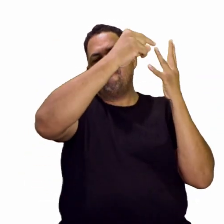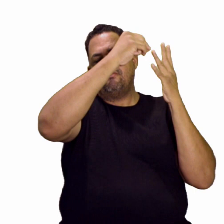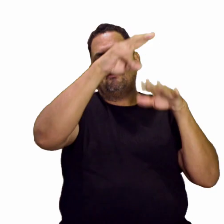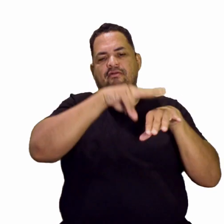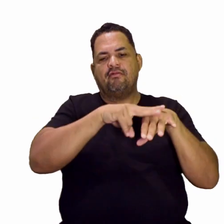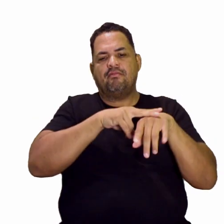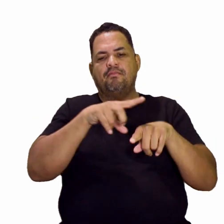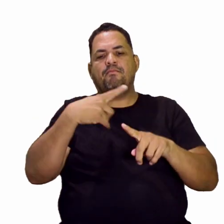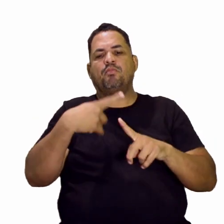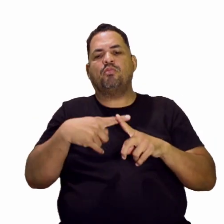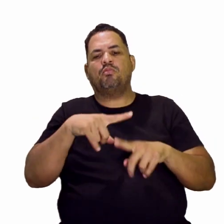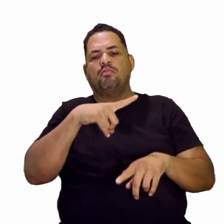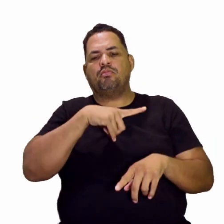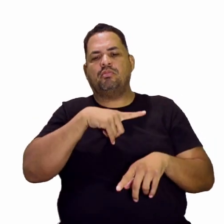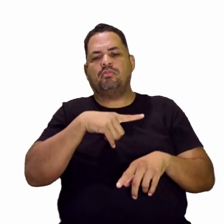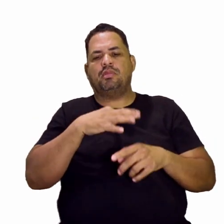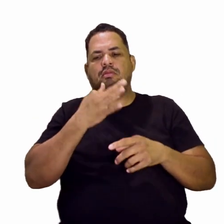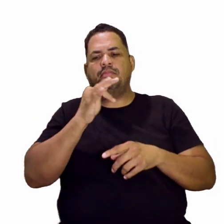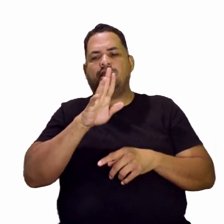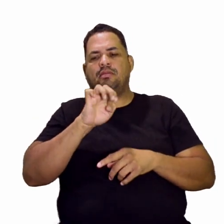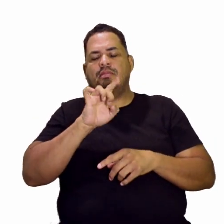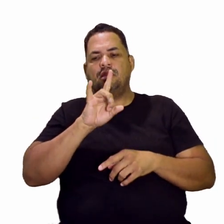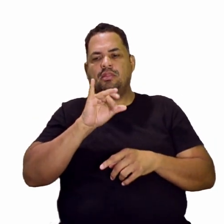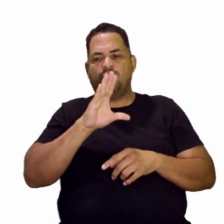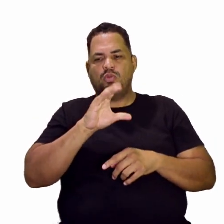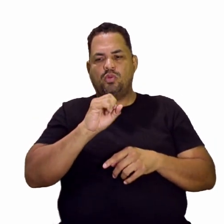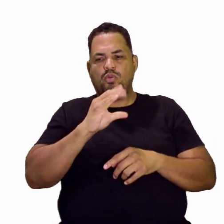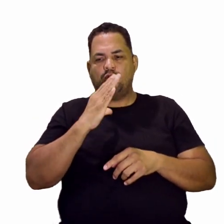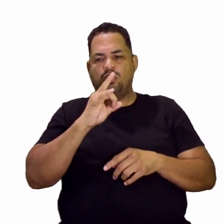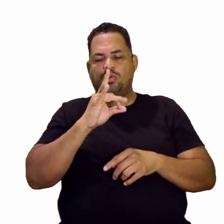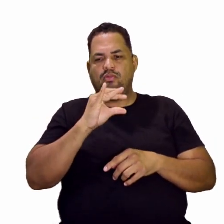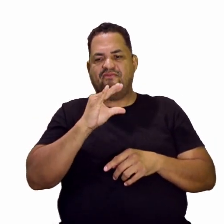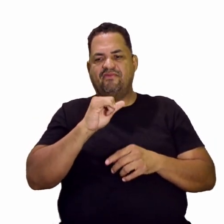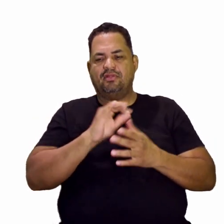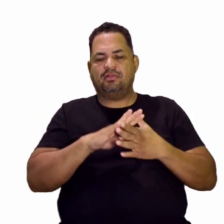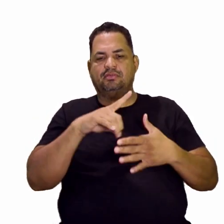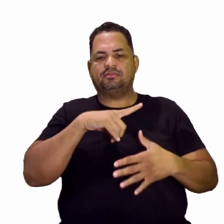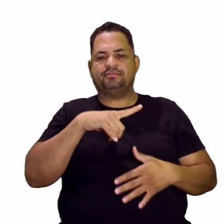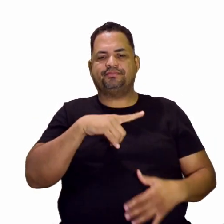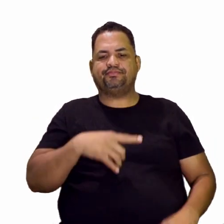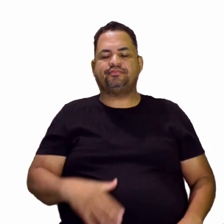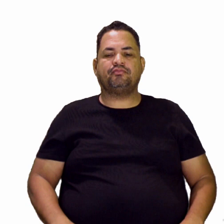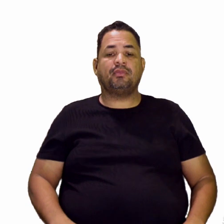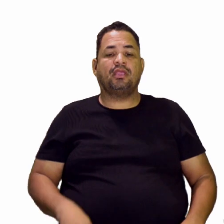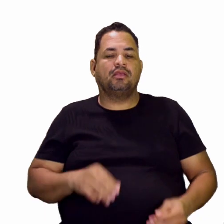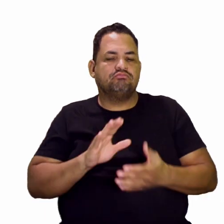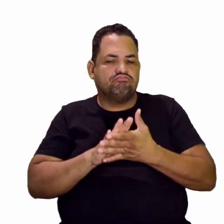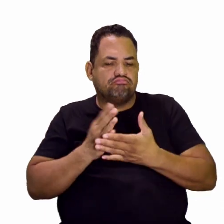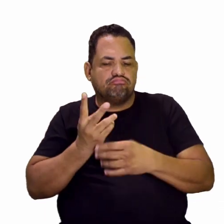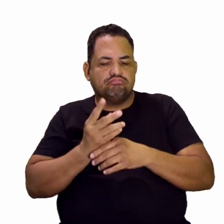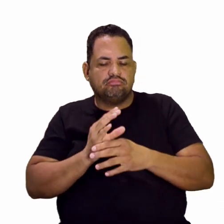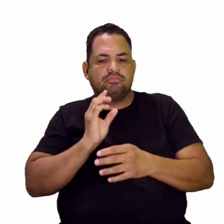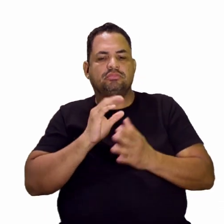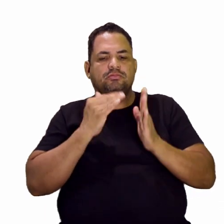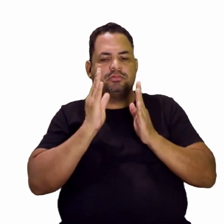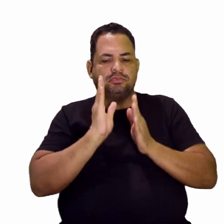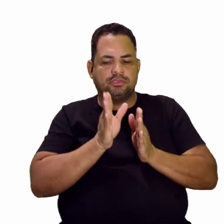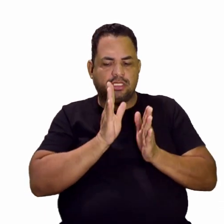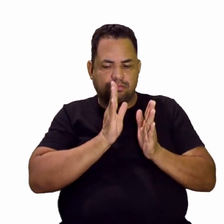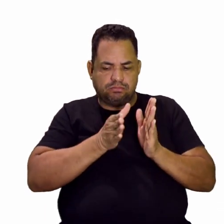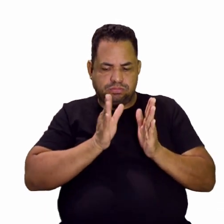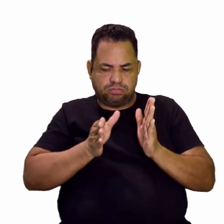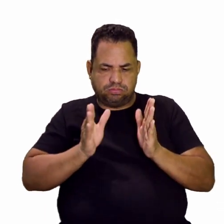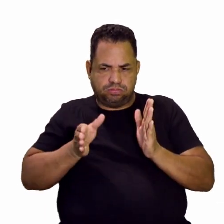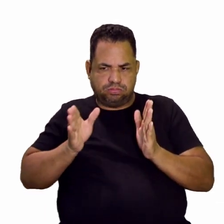porque ela tem um pigmento chamado clorofila, se eu seguir esse método científico, né,